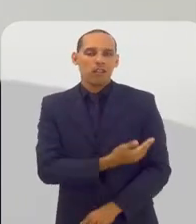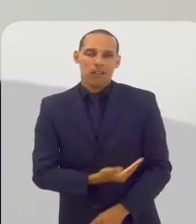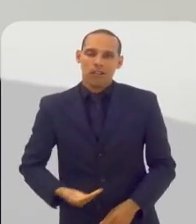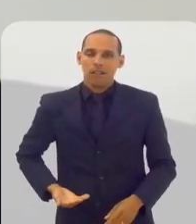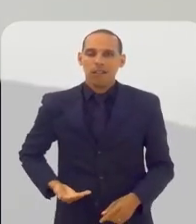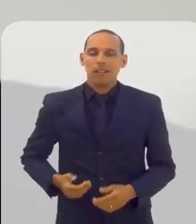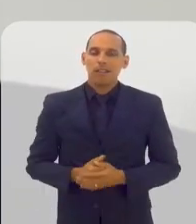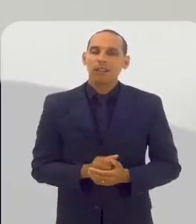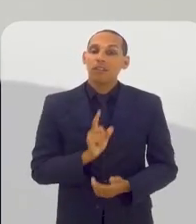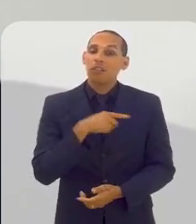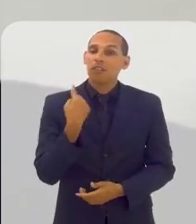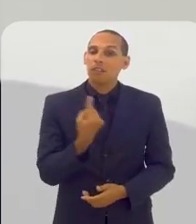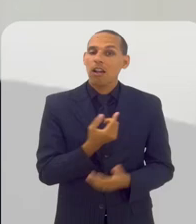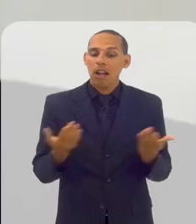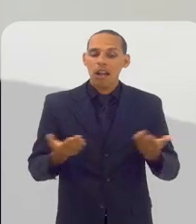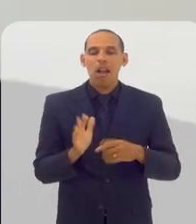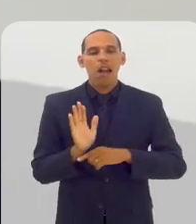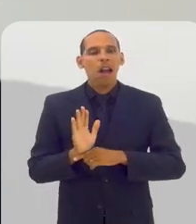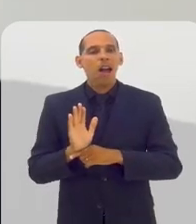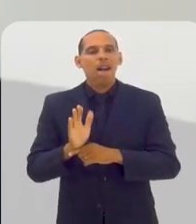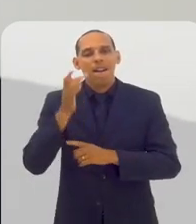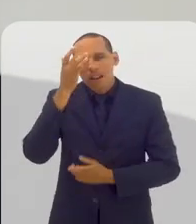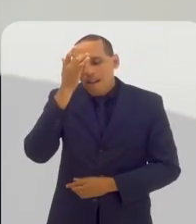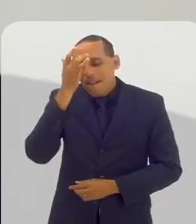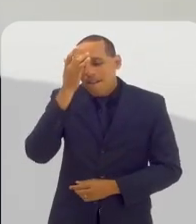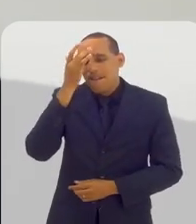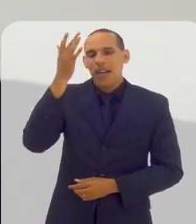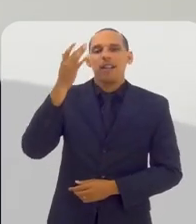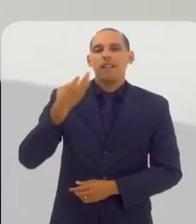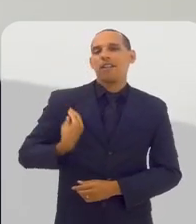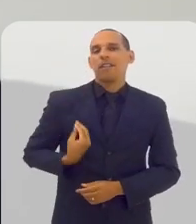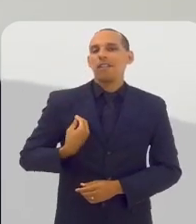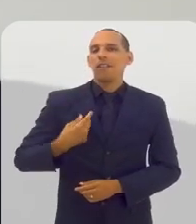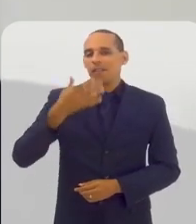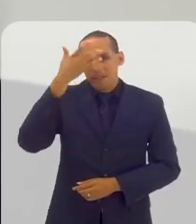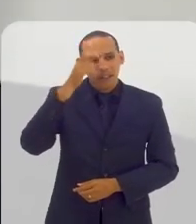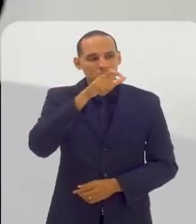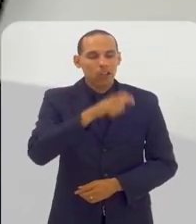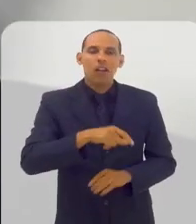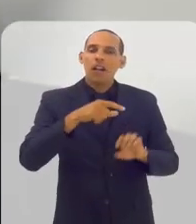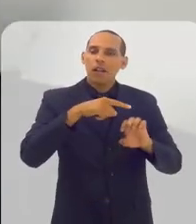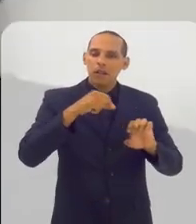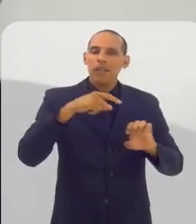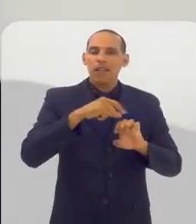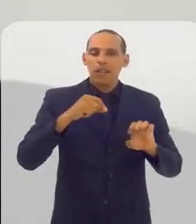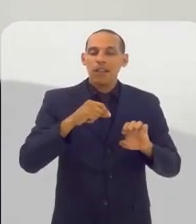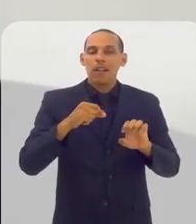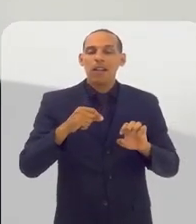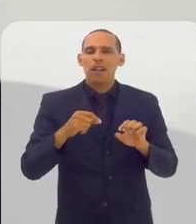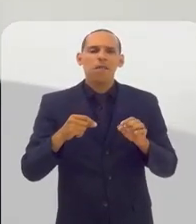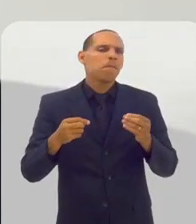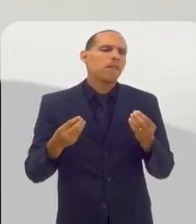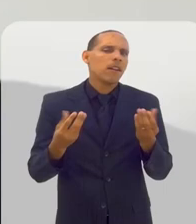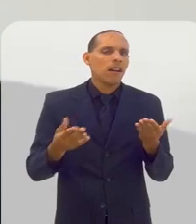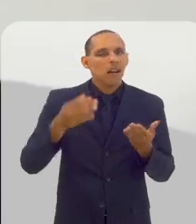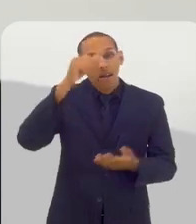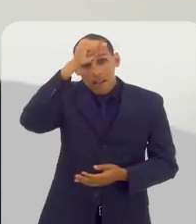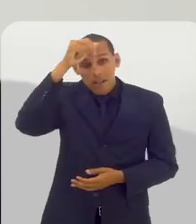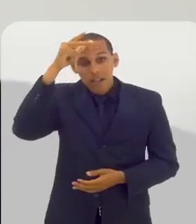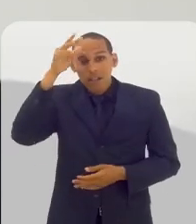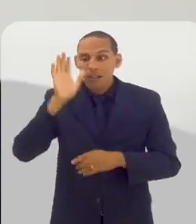Então temos que facilitar a vida do Empreendedor convencer as prefeituras